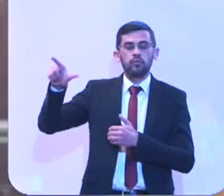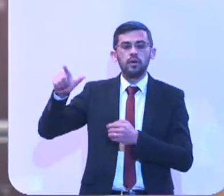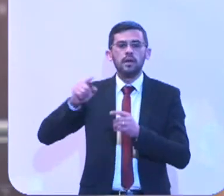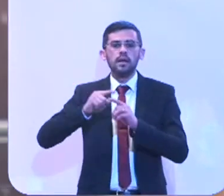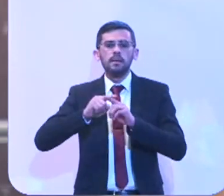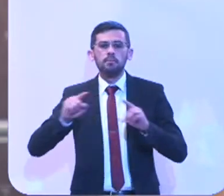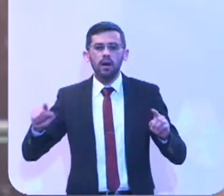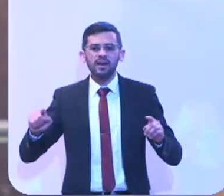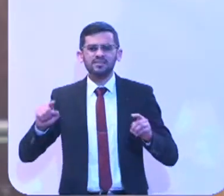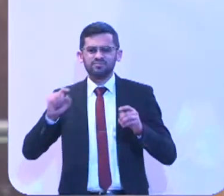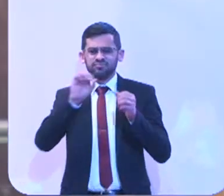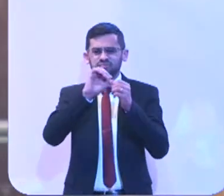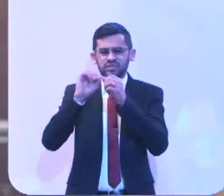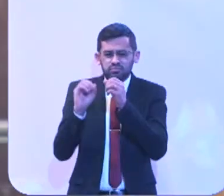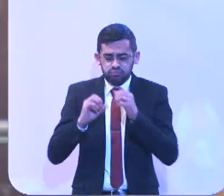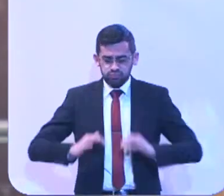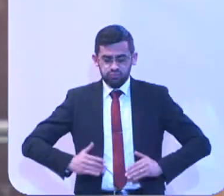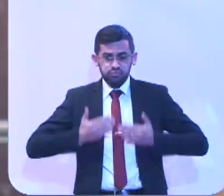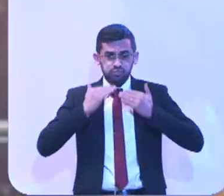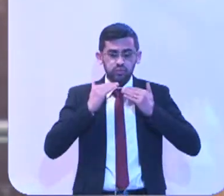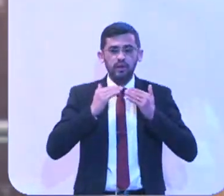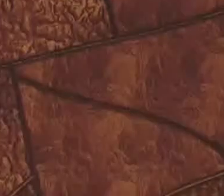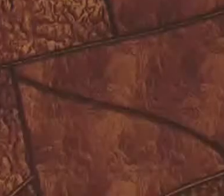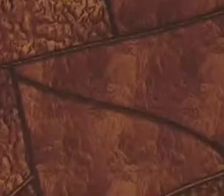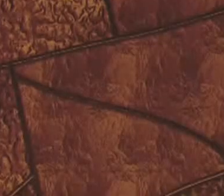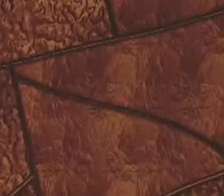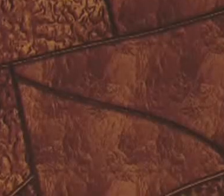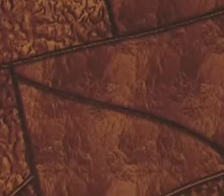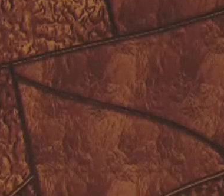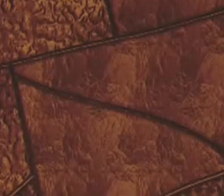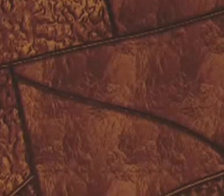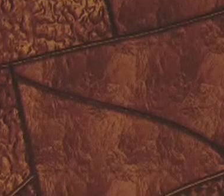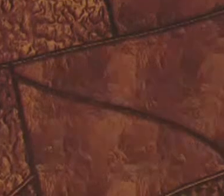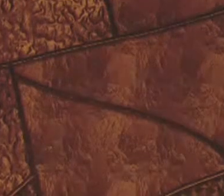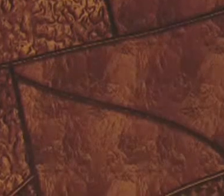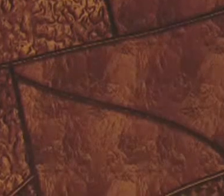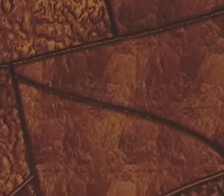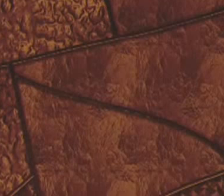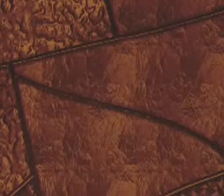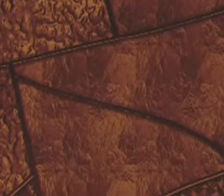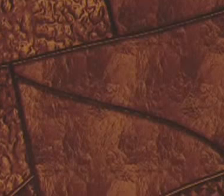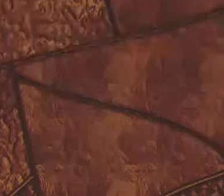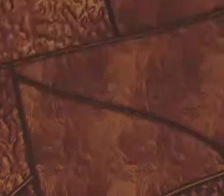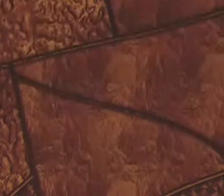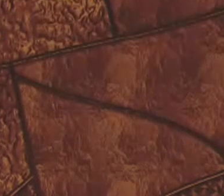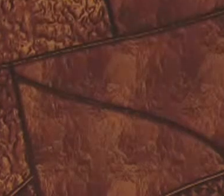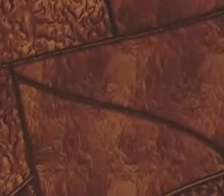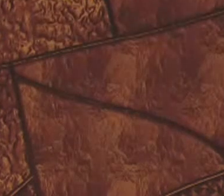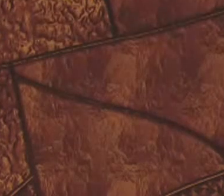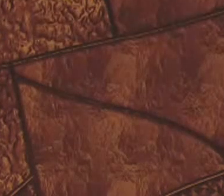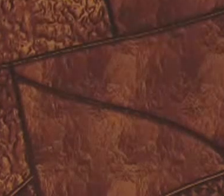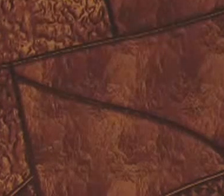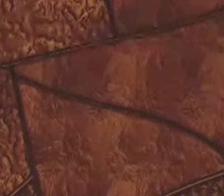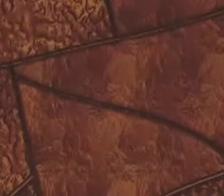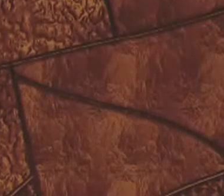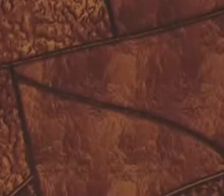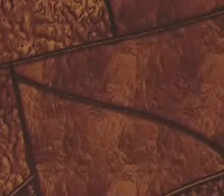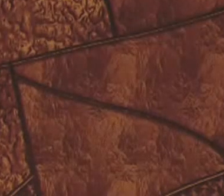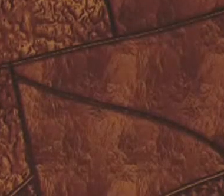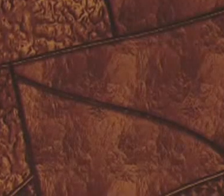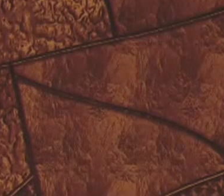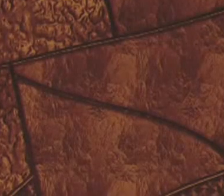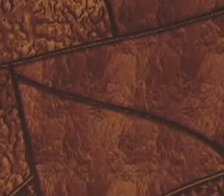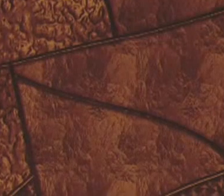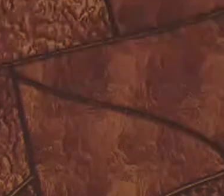Porei tendões em vocês e farei aparecer carne sobre vocês e os cobrirei com pele, porei